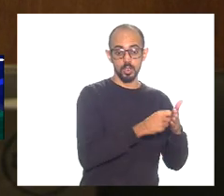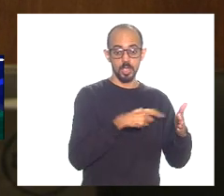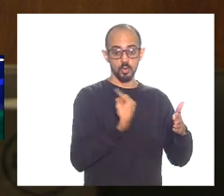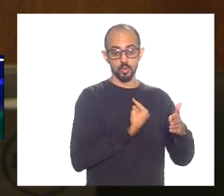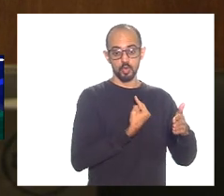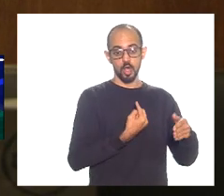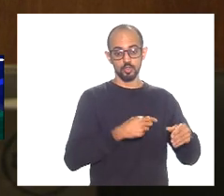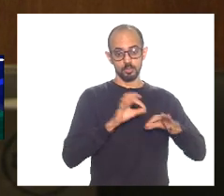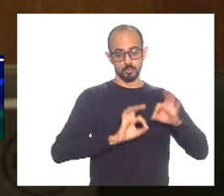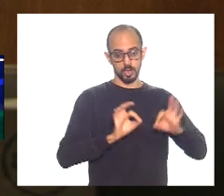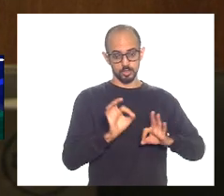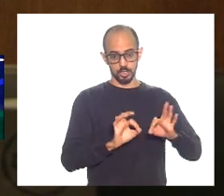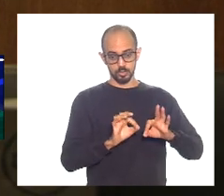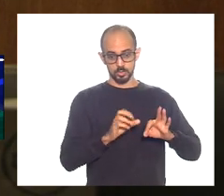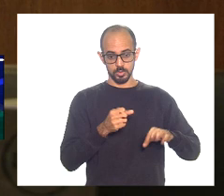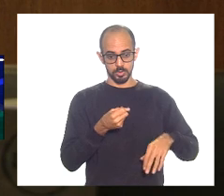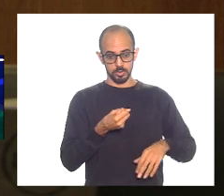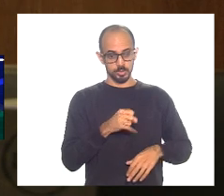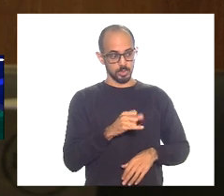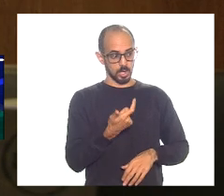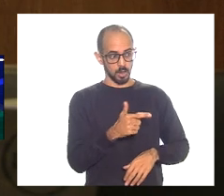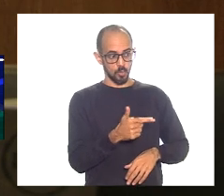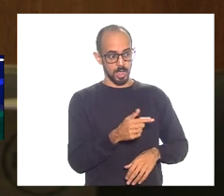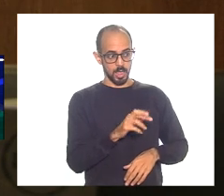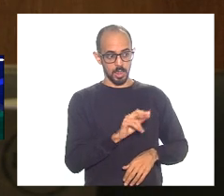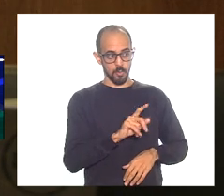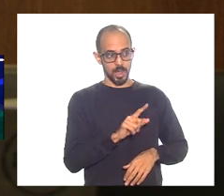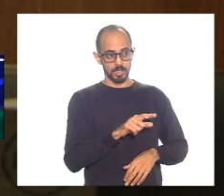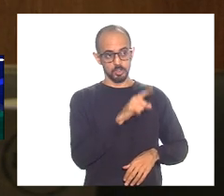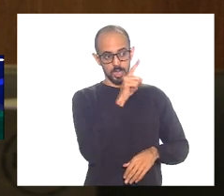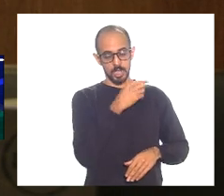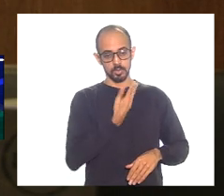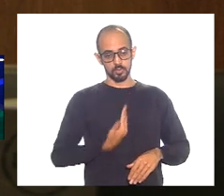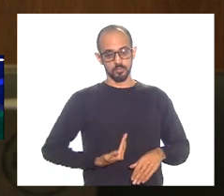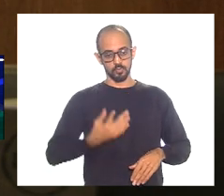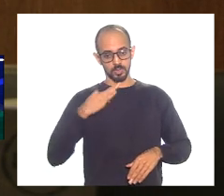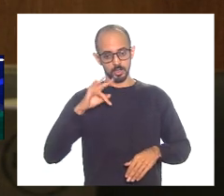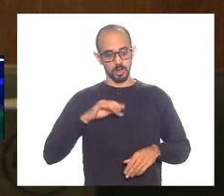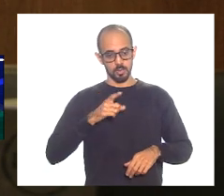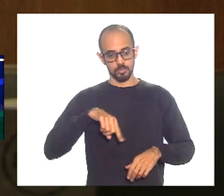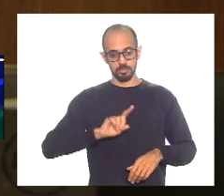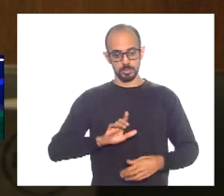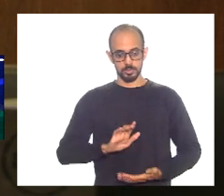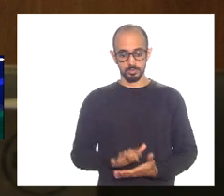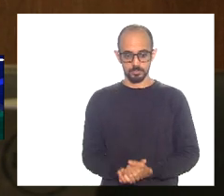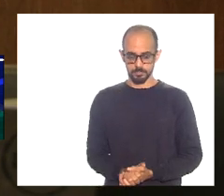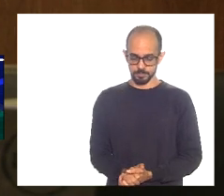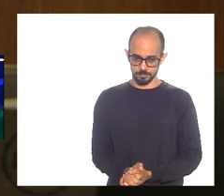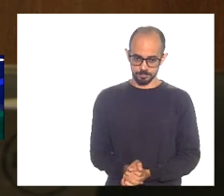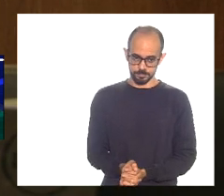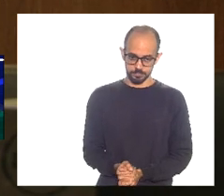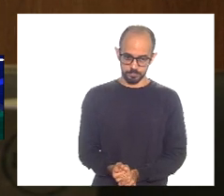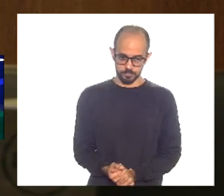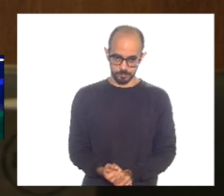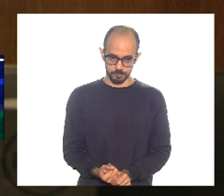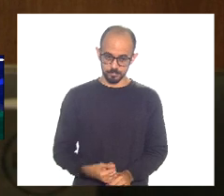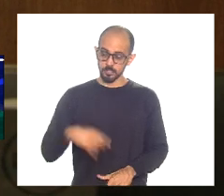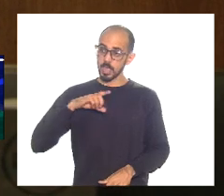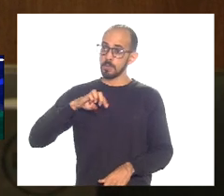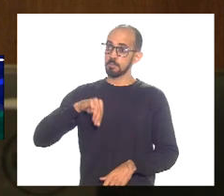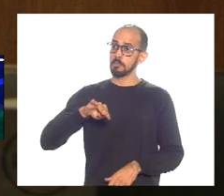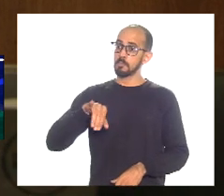quando vem de lá, não é necessário. Bem lembrado. Pela Comissão de Orçamento, deputado Malhapão, Márcio